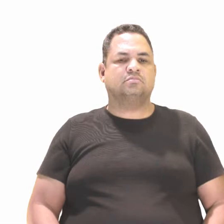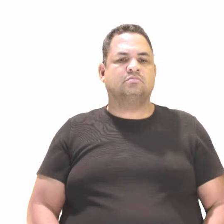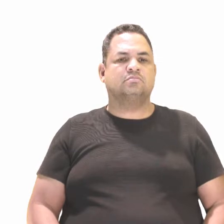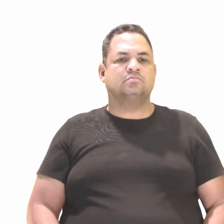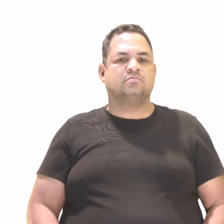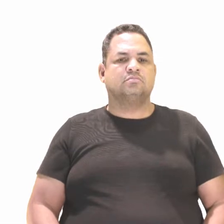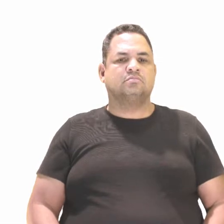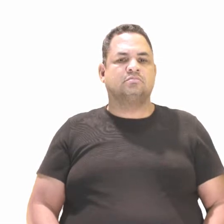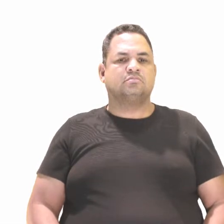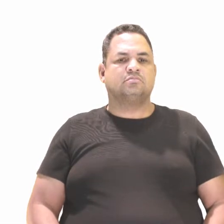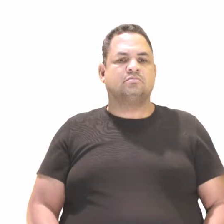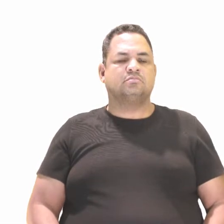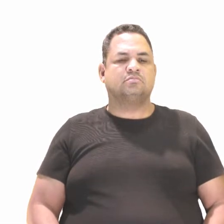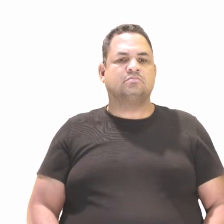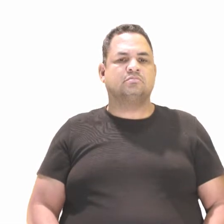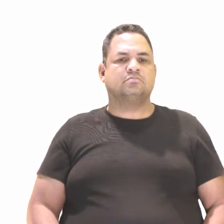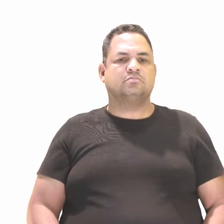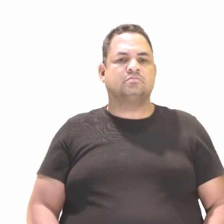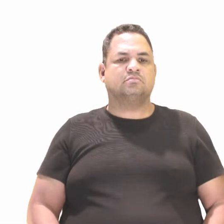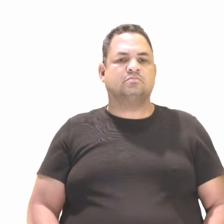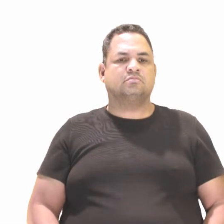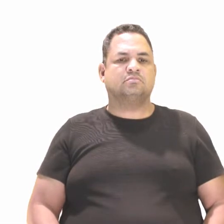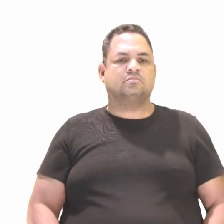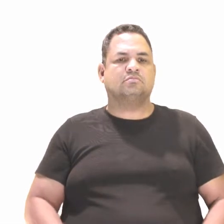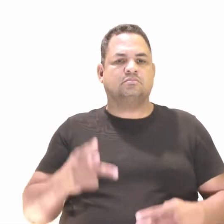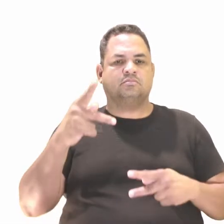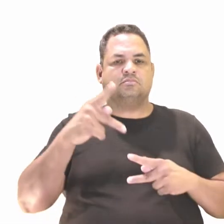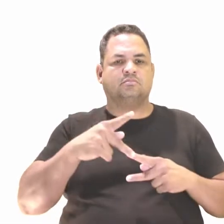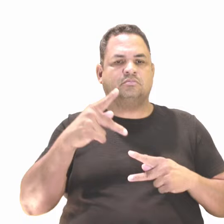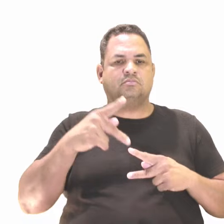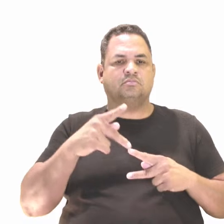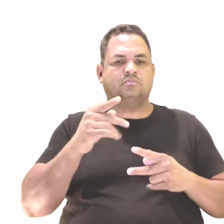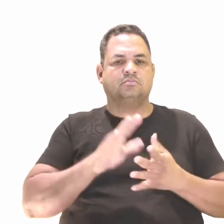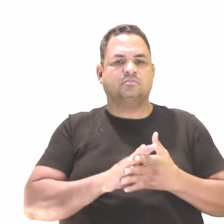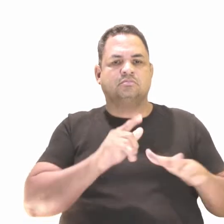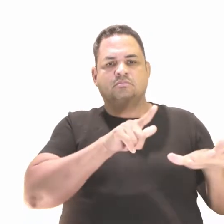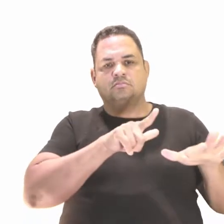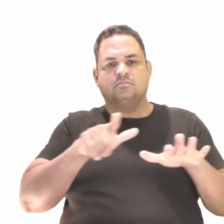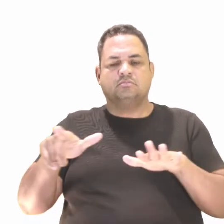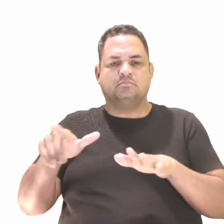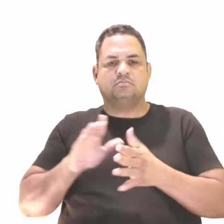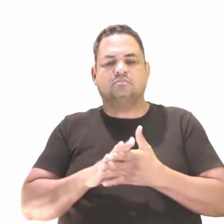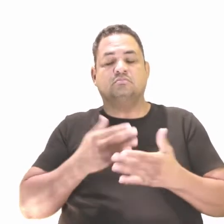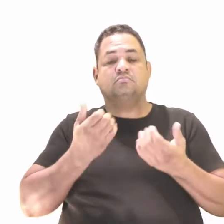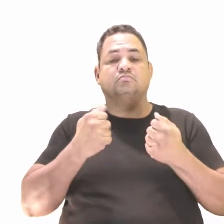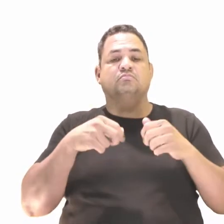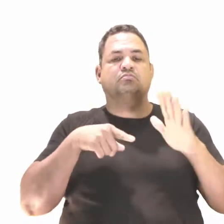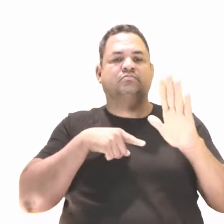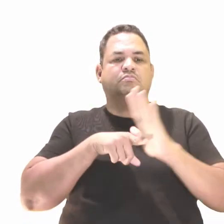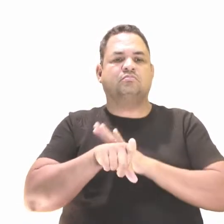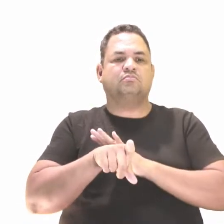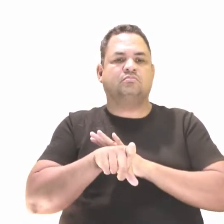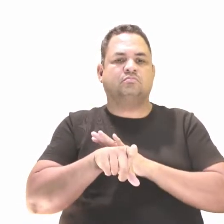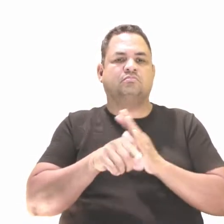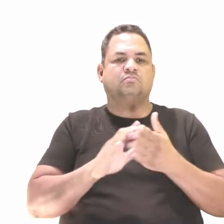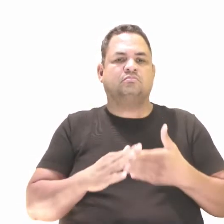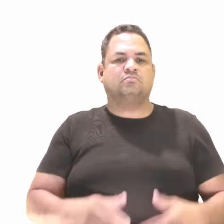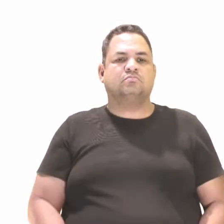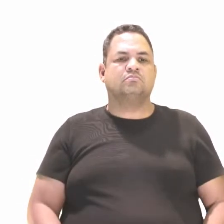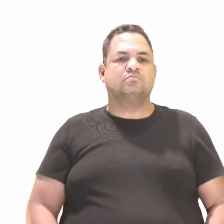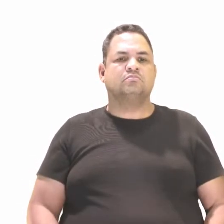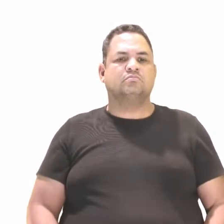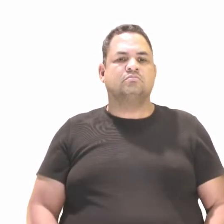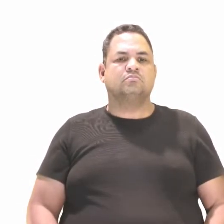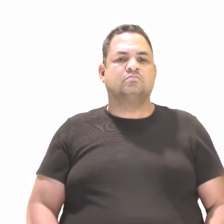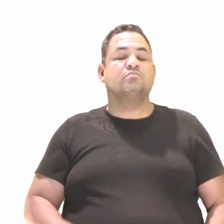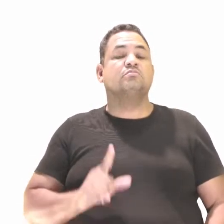On Saturday, porque você usa essa preposição com dias de semana. Poderia também ser a pergunta: Are you free on